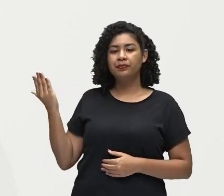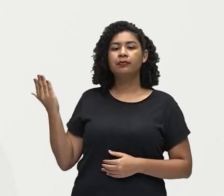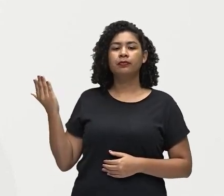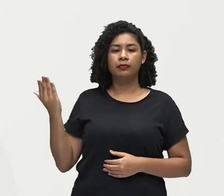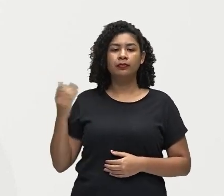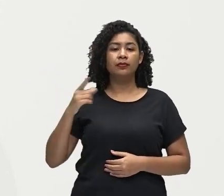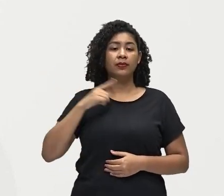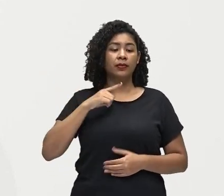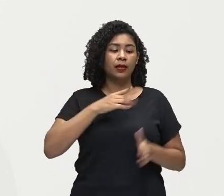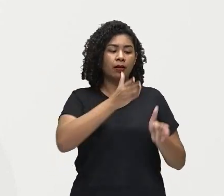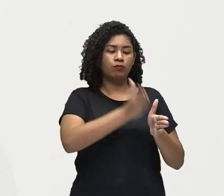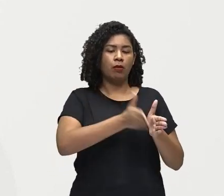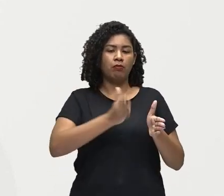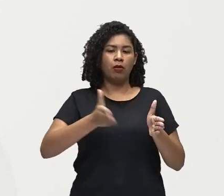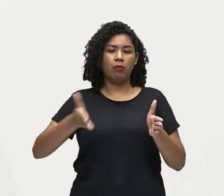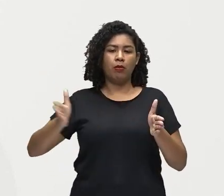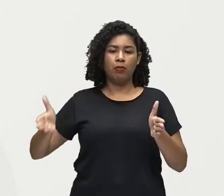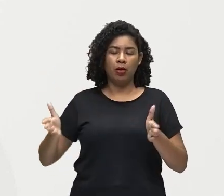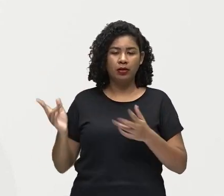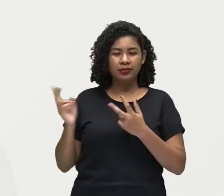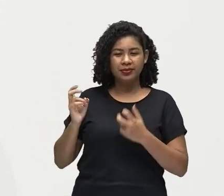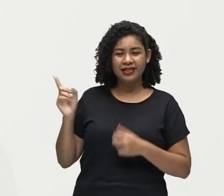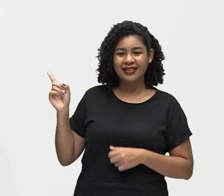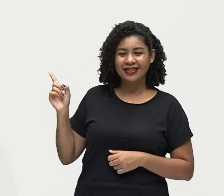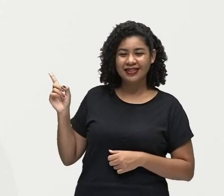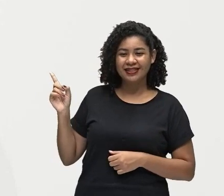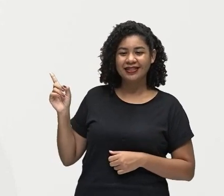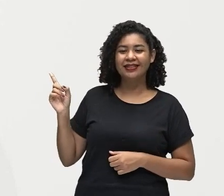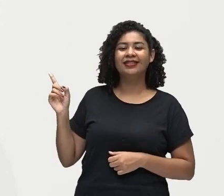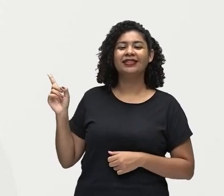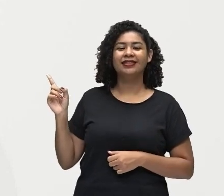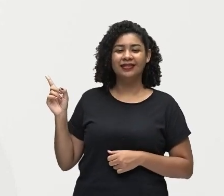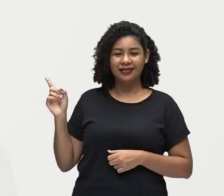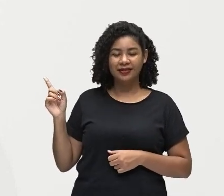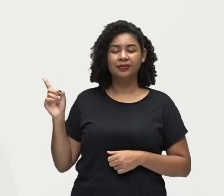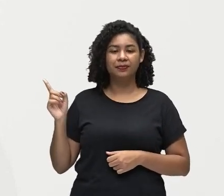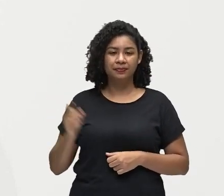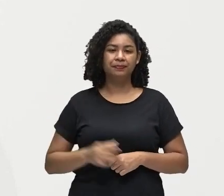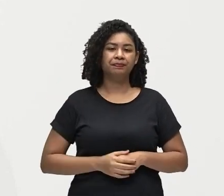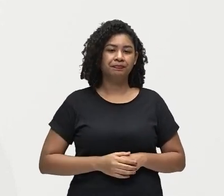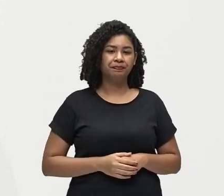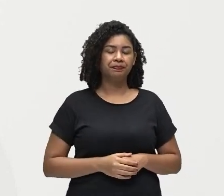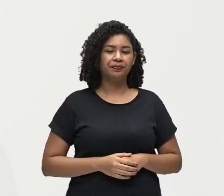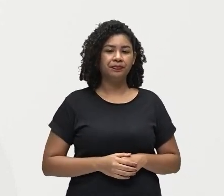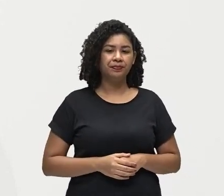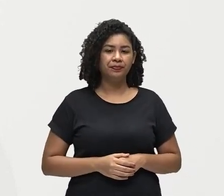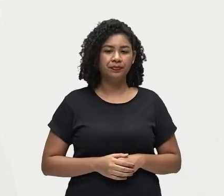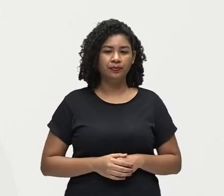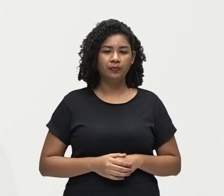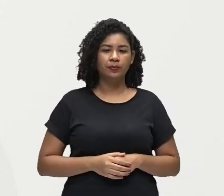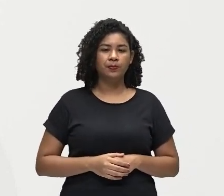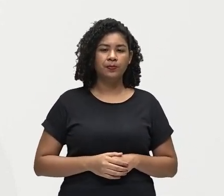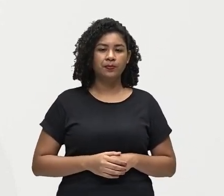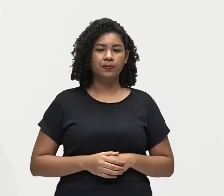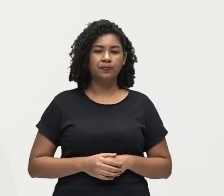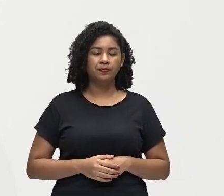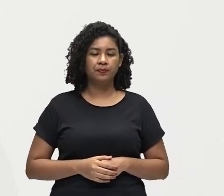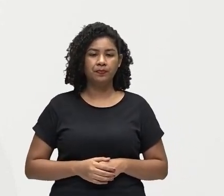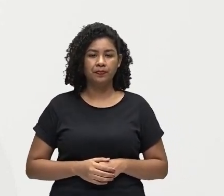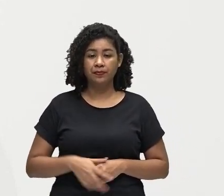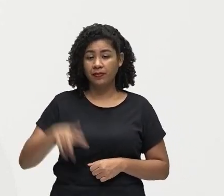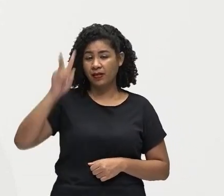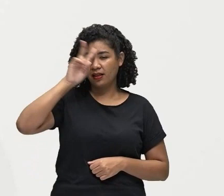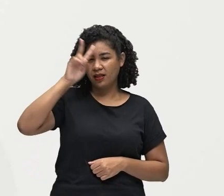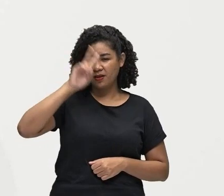linear que eu falei, ó, nós temos aqui, ó, isso aqui, ó, né? Aqui nós temos a nossa sequência, tá? Só que, como eu disse,